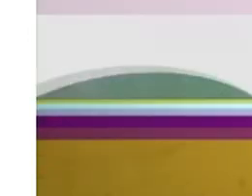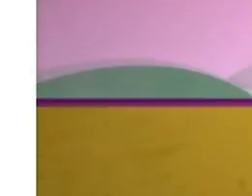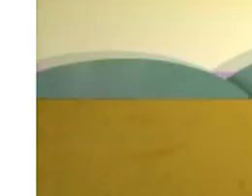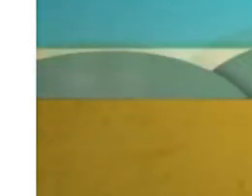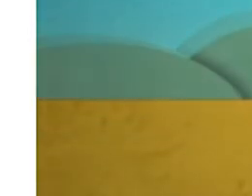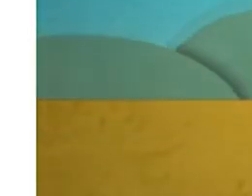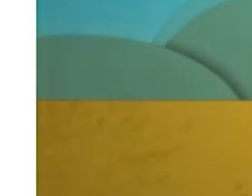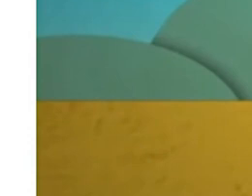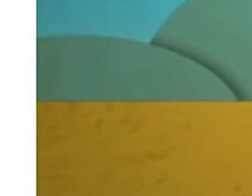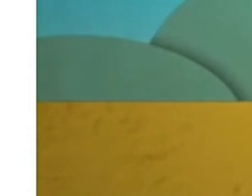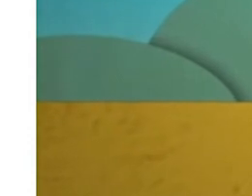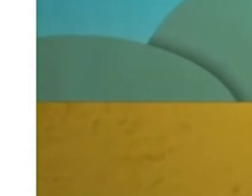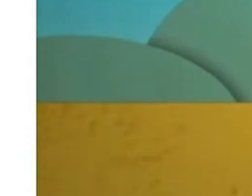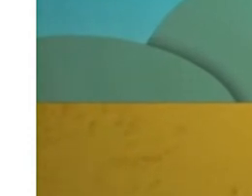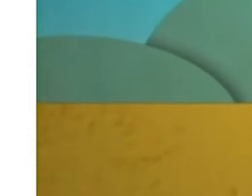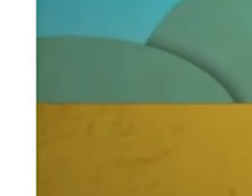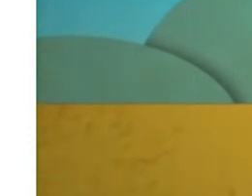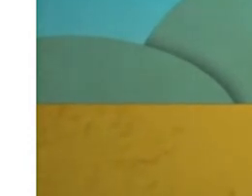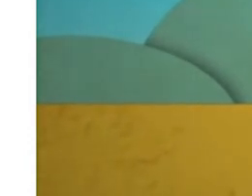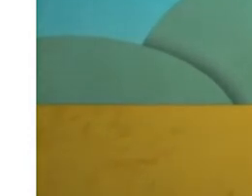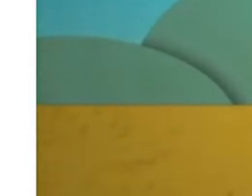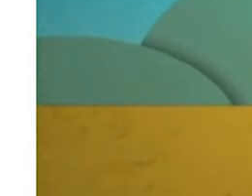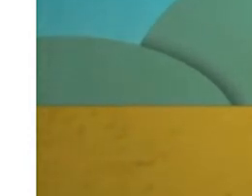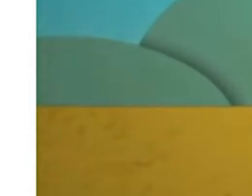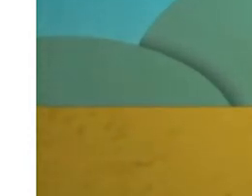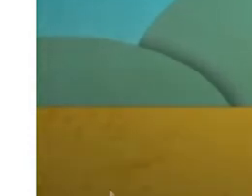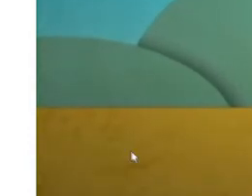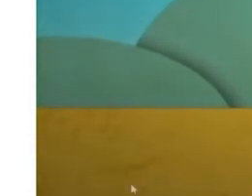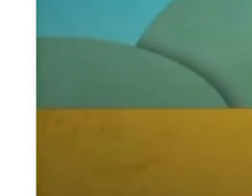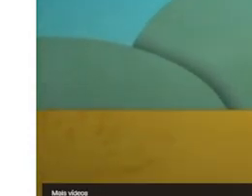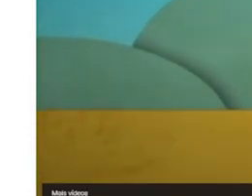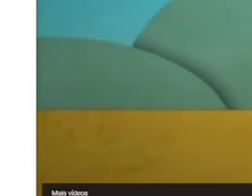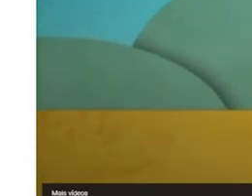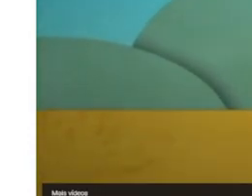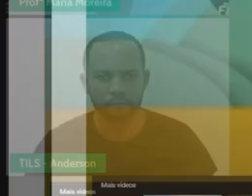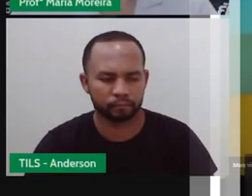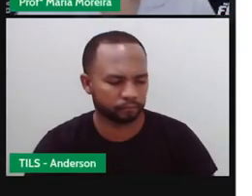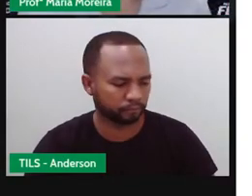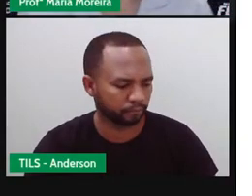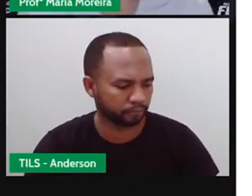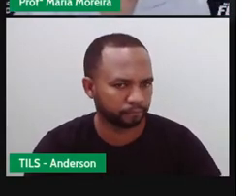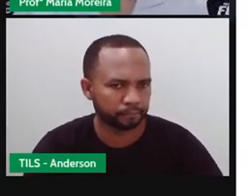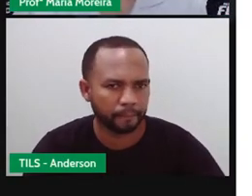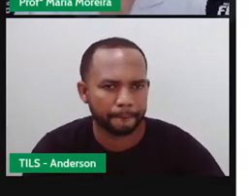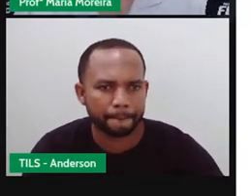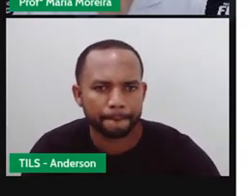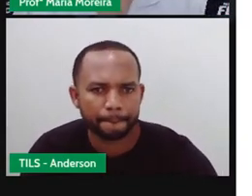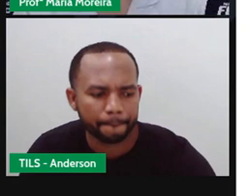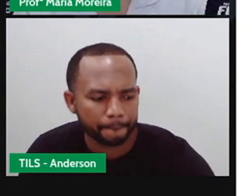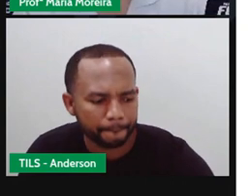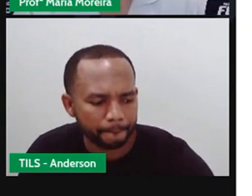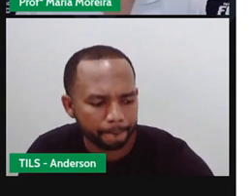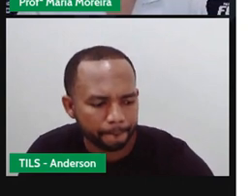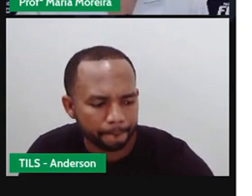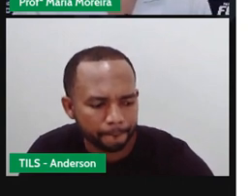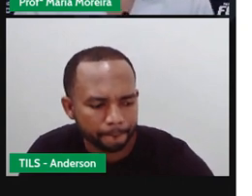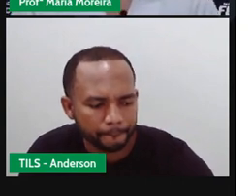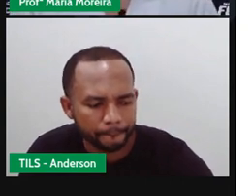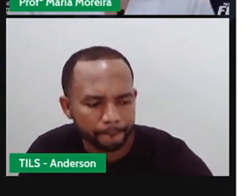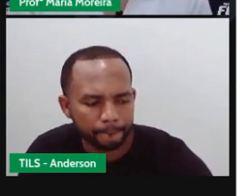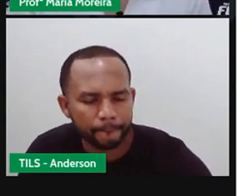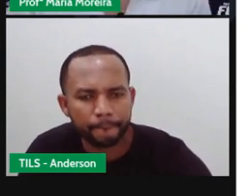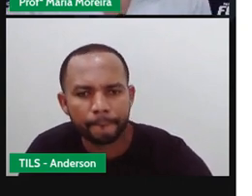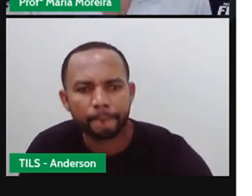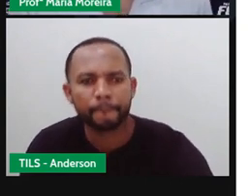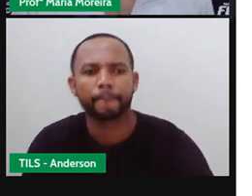E aí da católica deixar uma pergunta no ar vamos lá para Maria voltou aqui para vocês